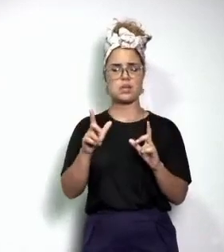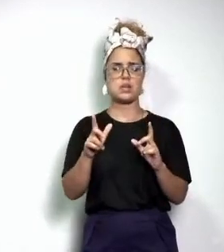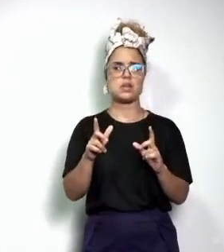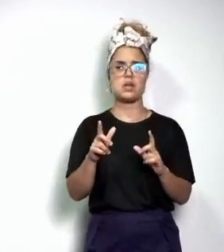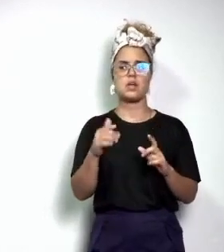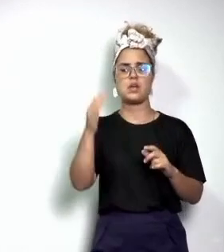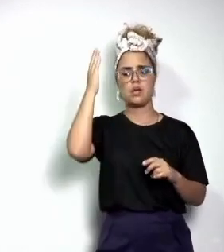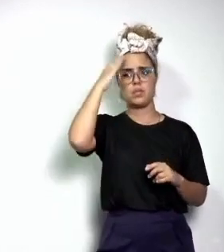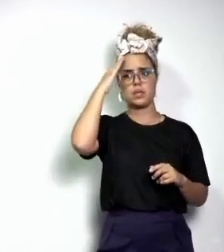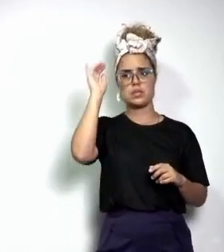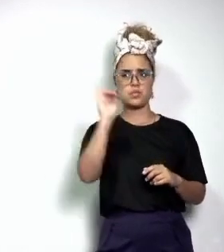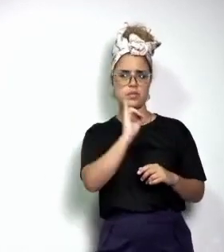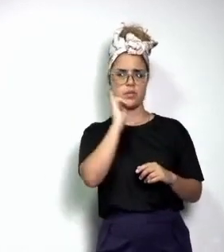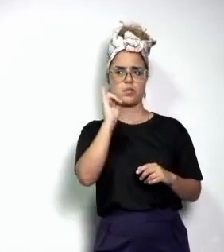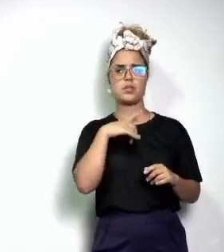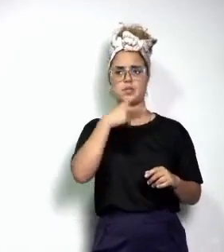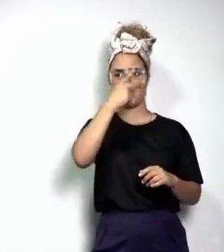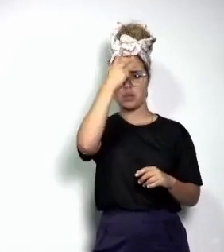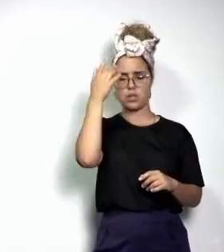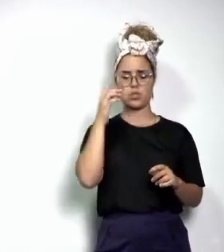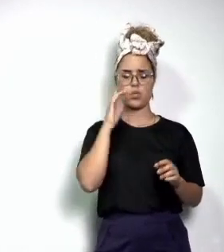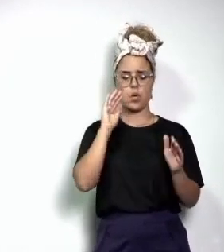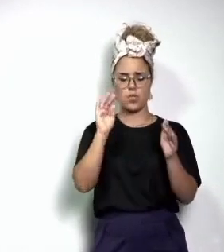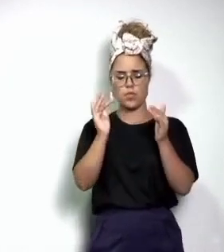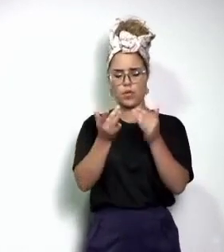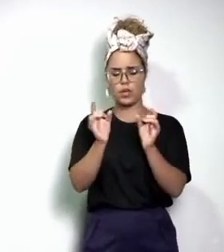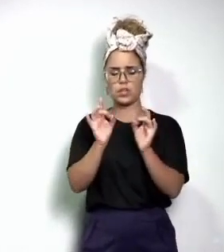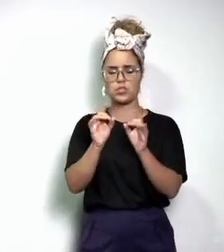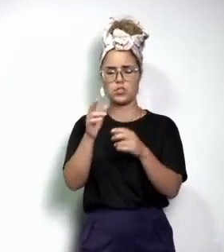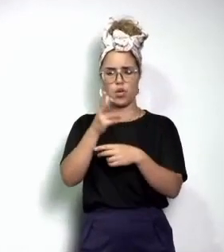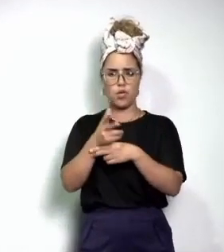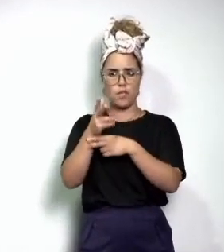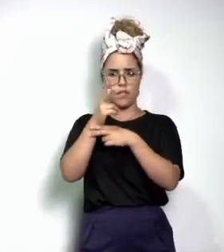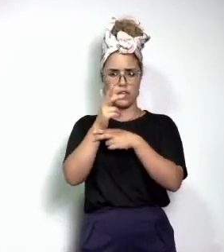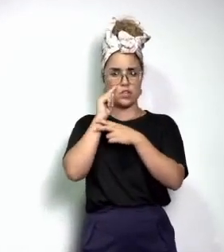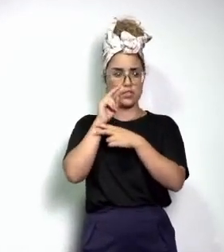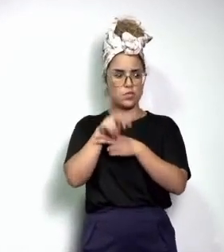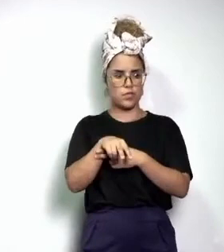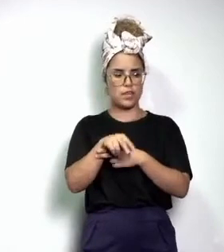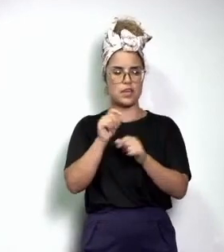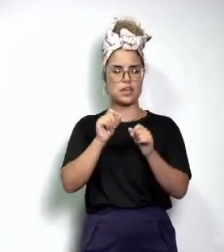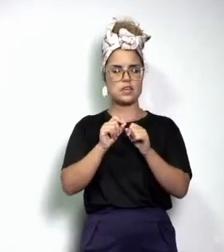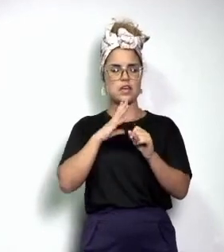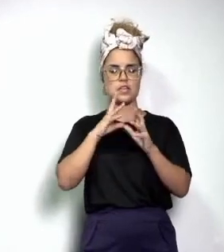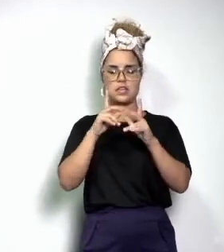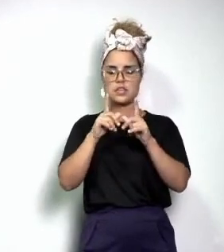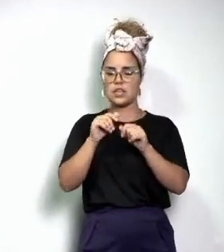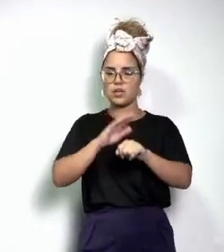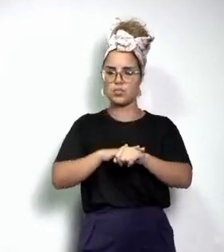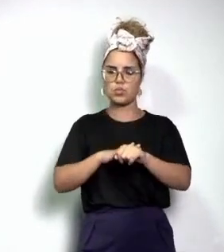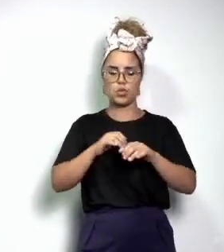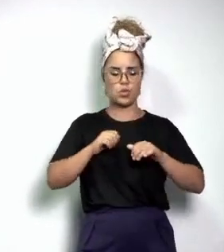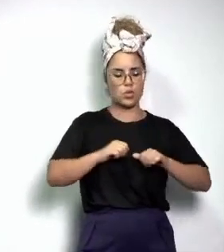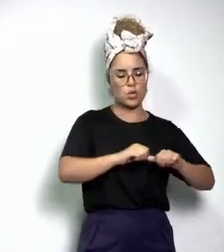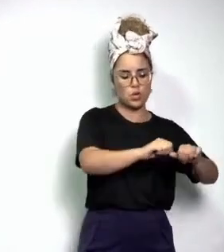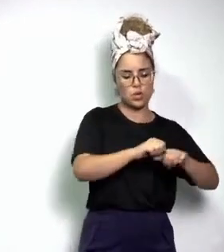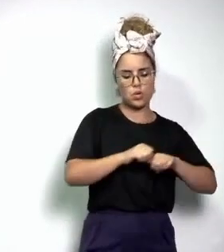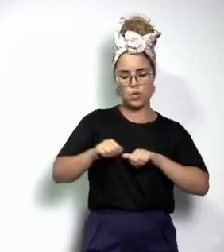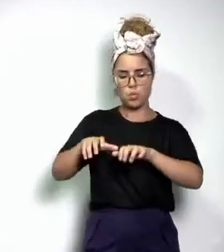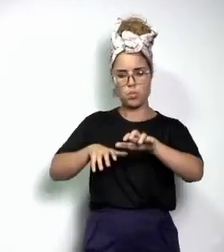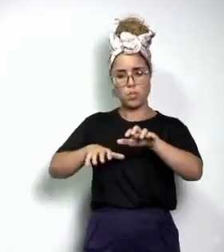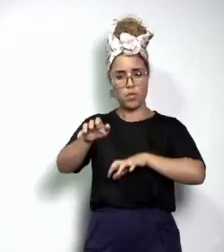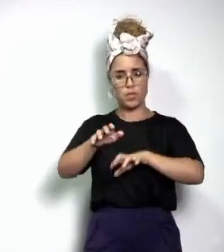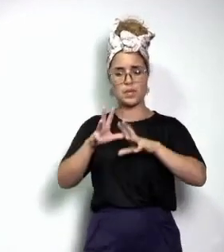pensa na importância de ter uma pessoa focada só para o vídeo assist, porque isso vai estar o tempo todo sendo transportado cada vez que a gente for